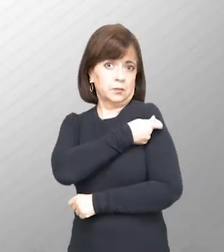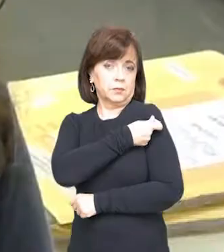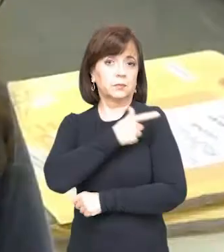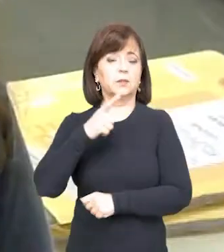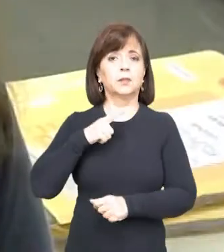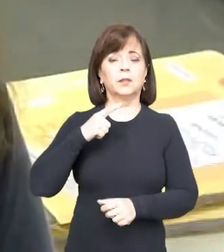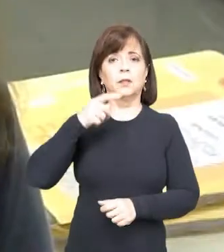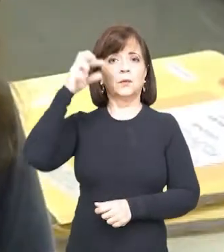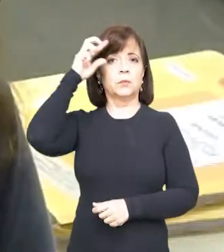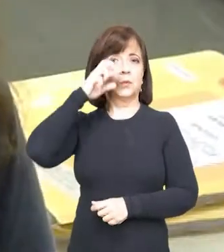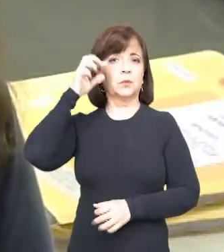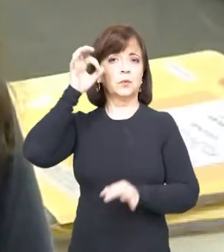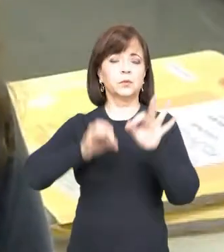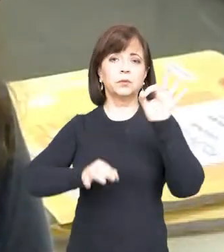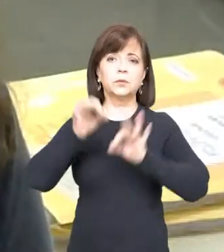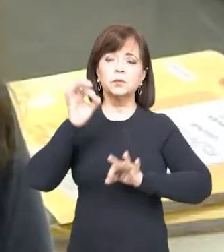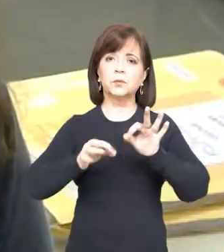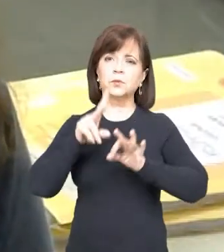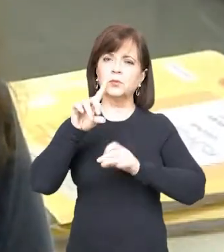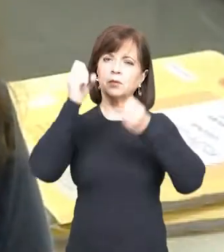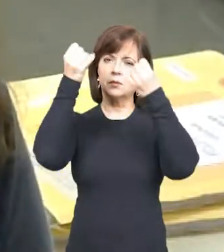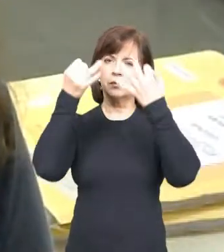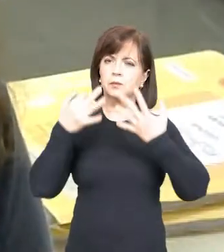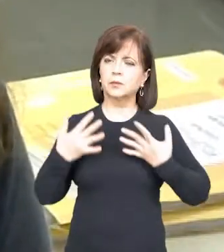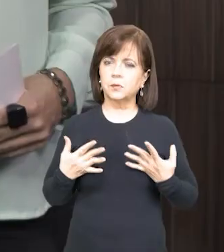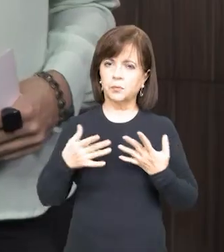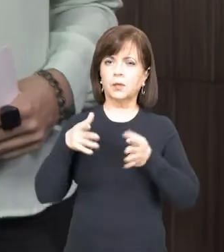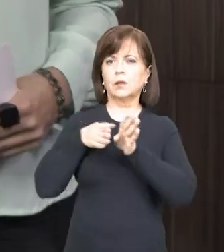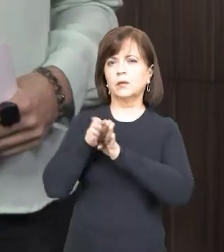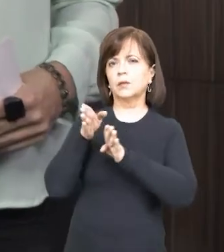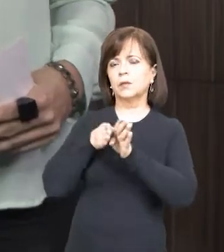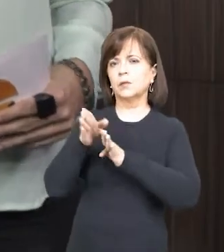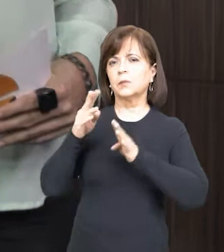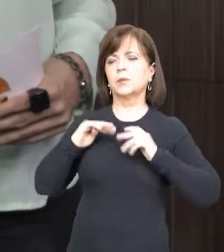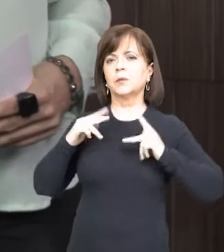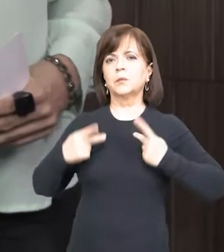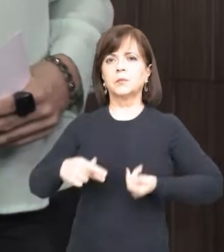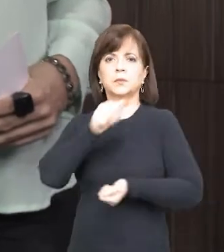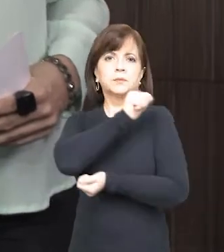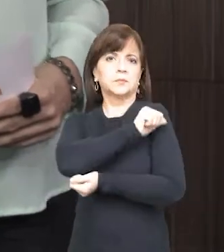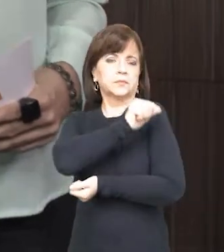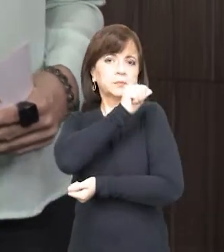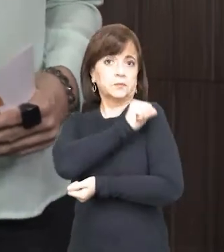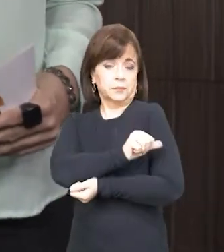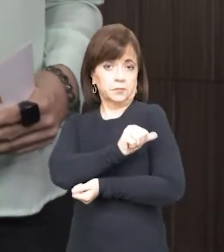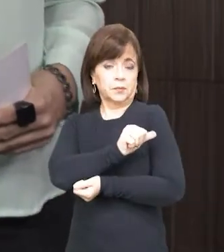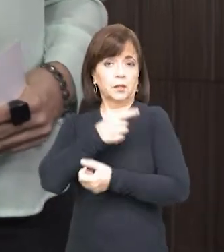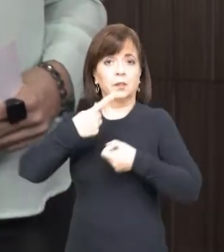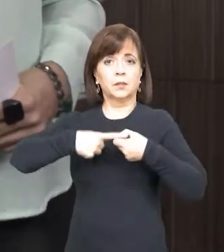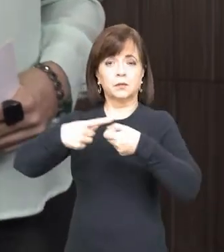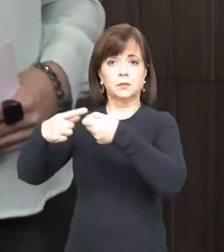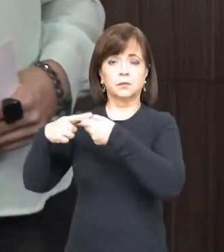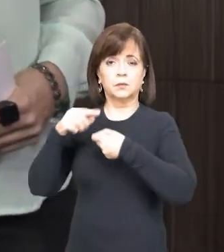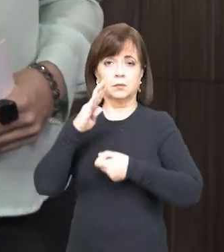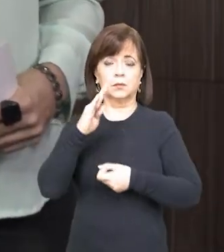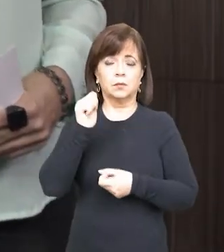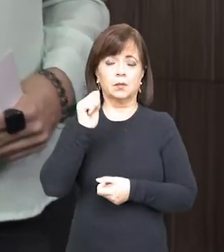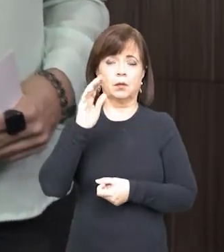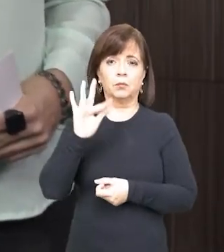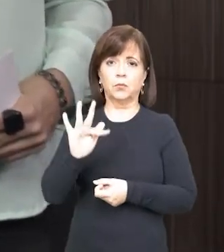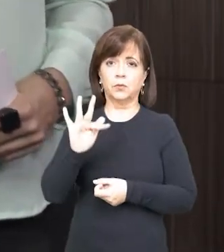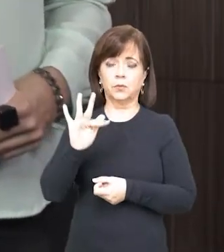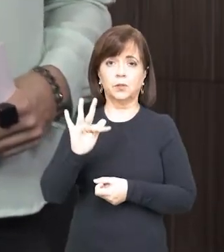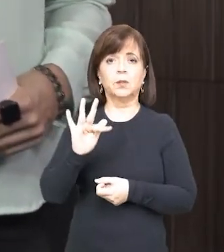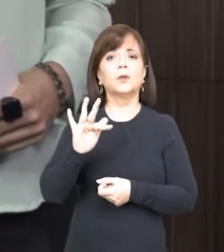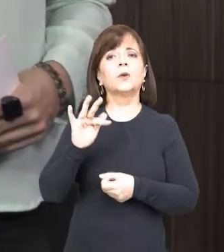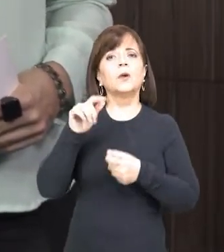Isabel Calman vai explicar a recomendação expedida pelo MPRJ aos municípios de Cabo Frio, Araruama,